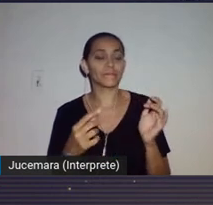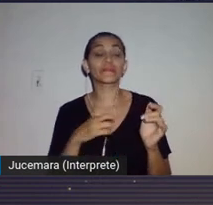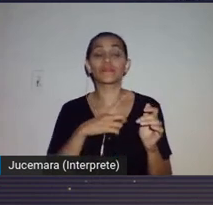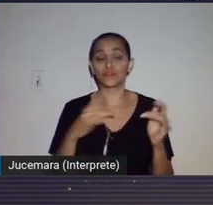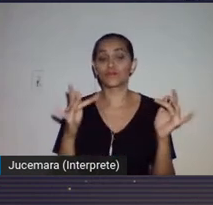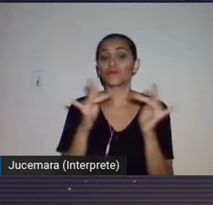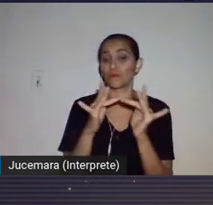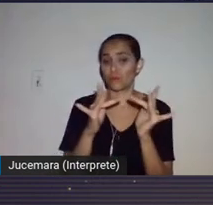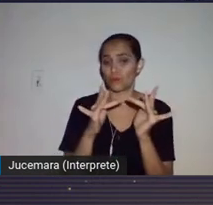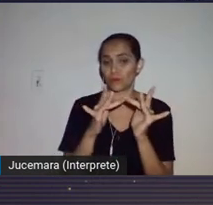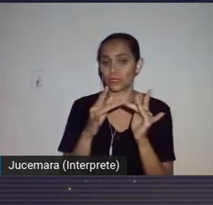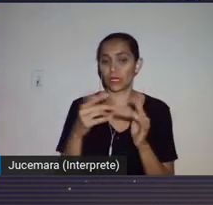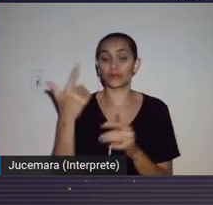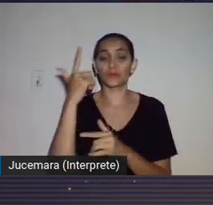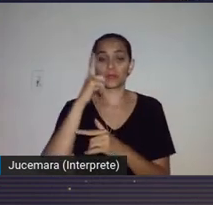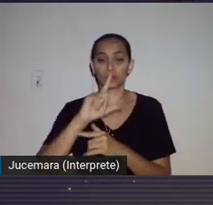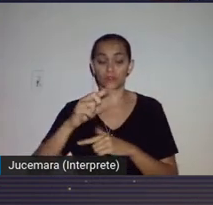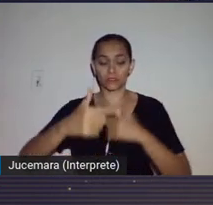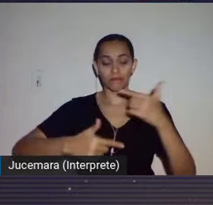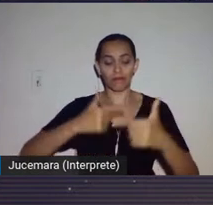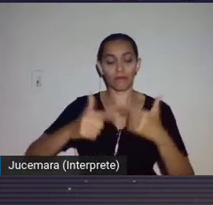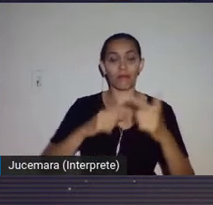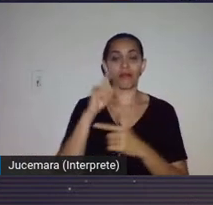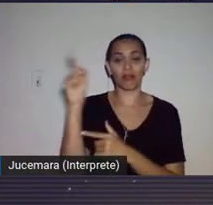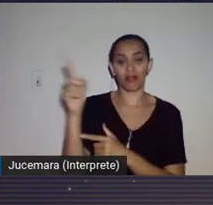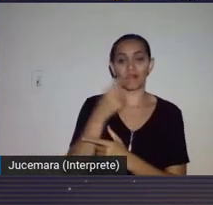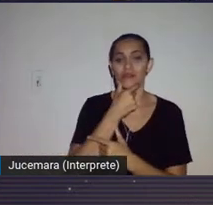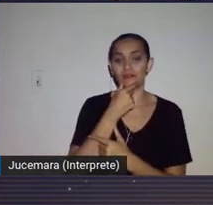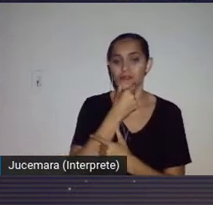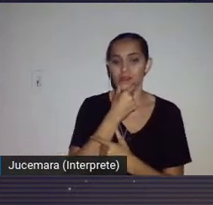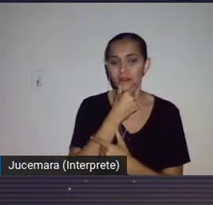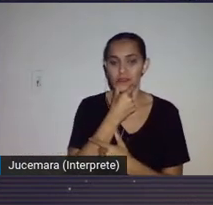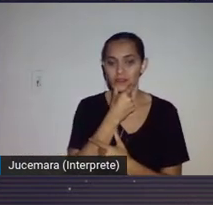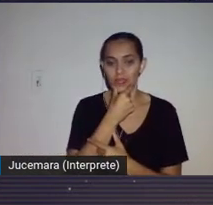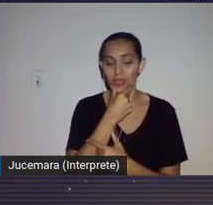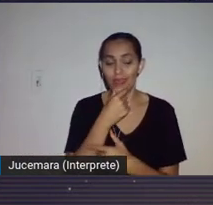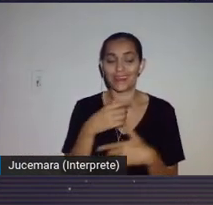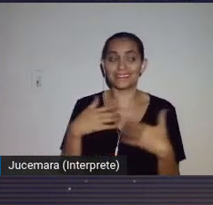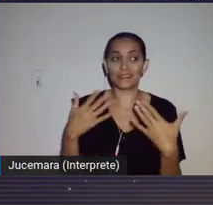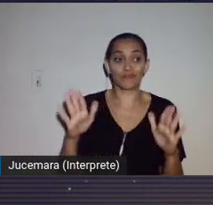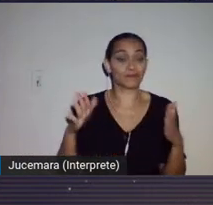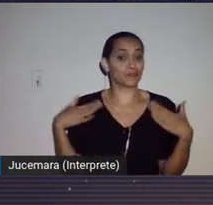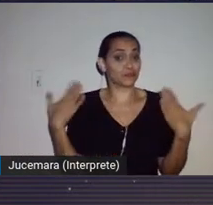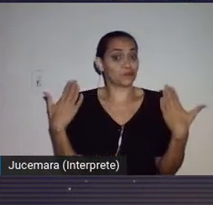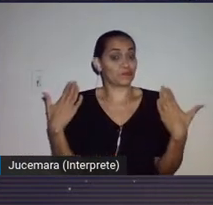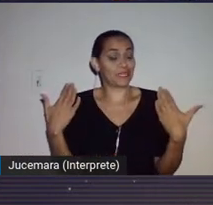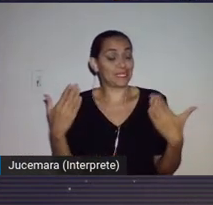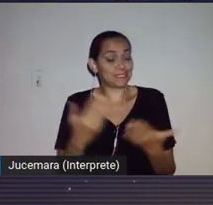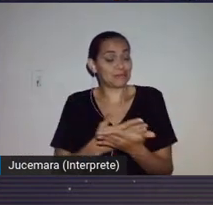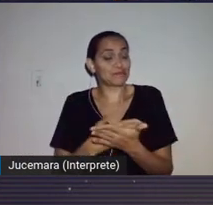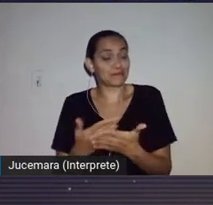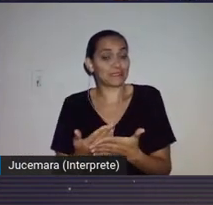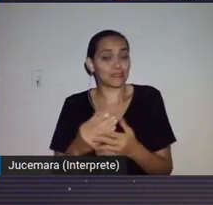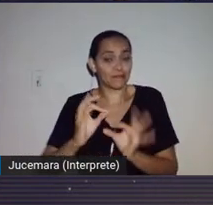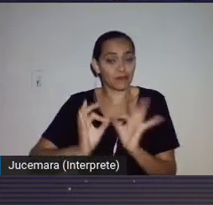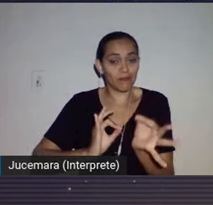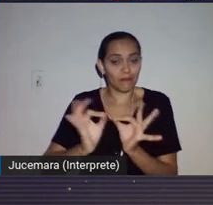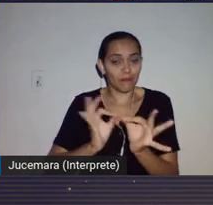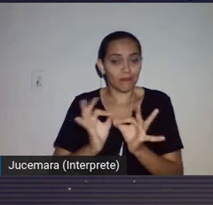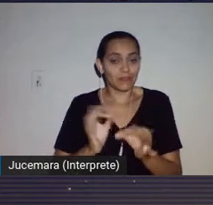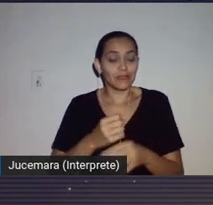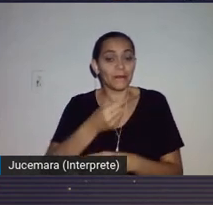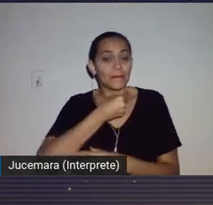na DeepMind em Londres. Então, foi meio por acaso, eu comecei a me preparar para as entrevistas meio assim que eu recebi a